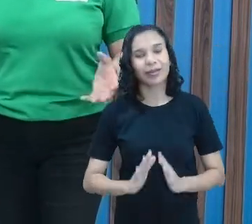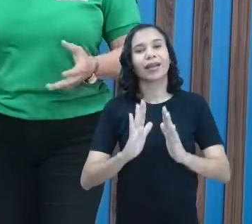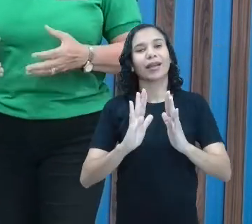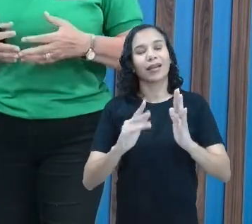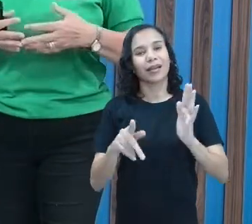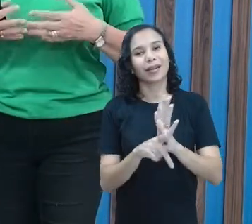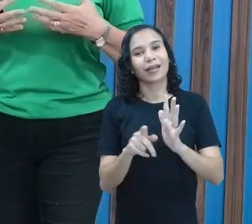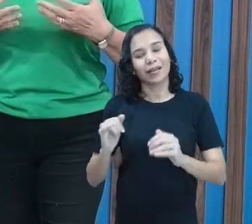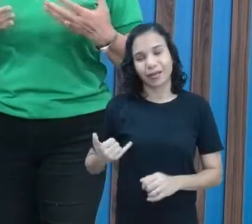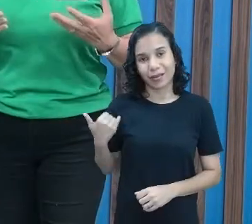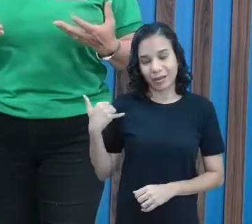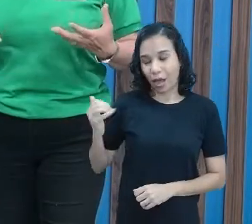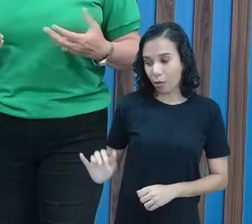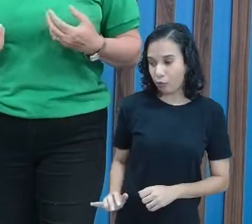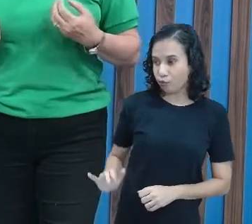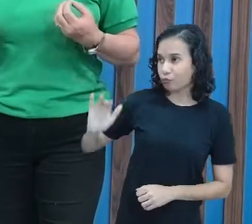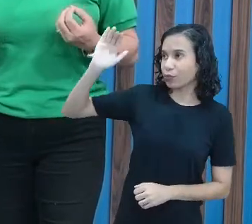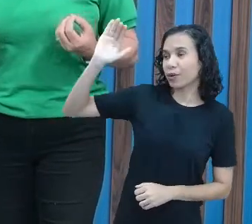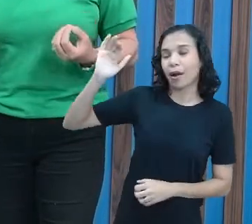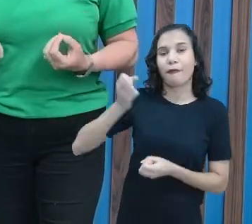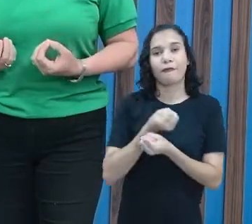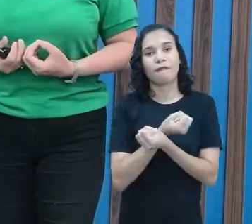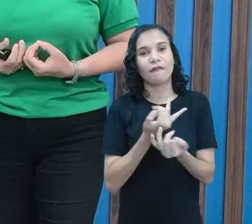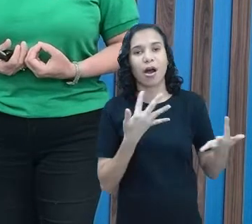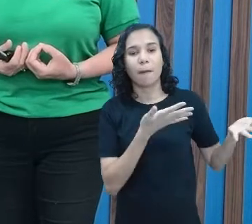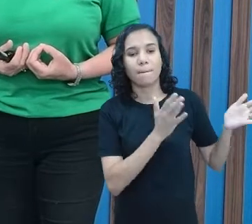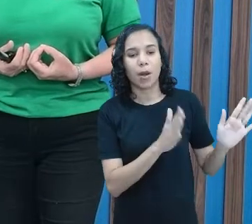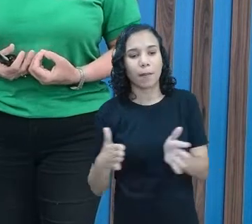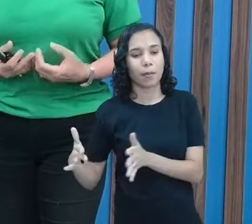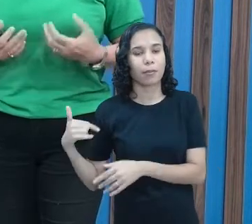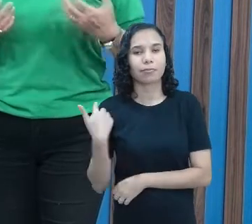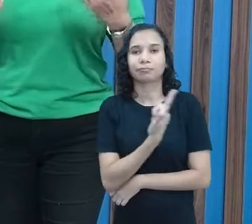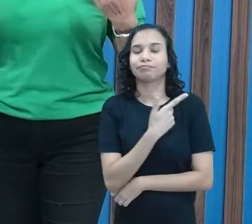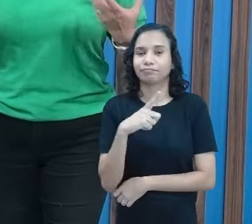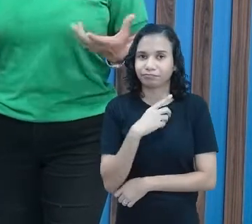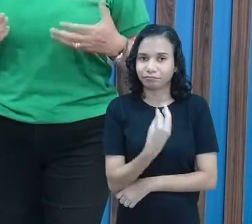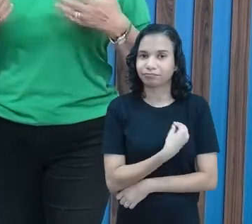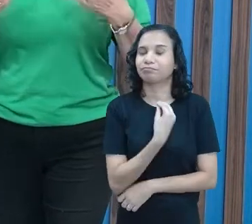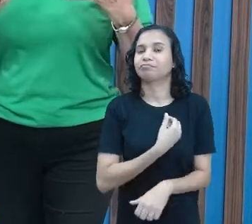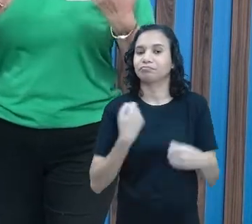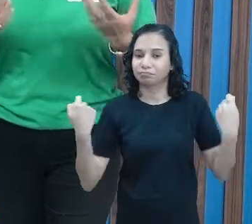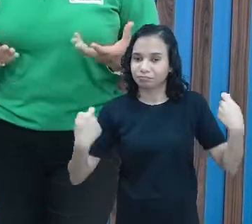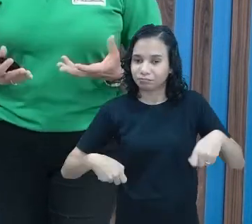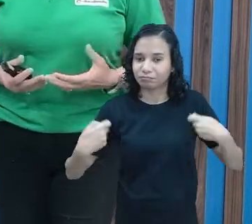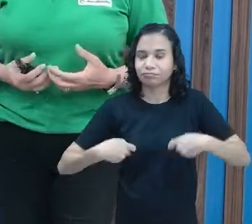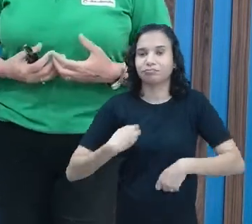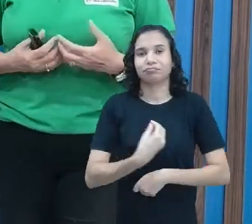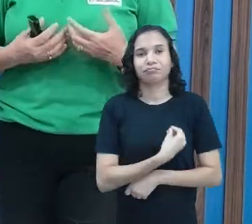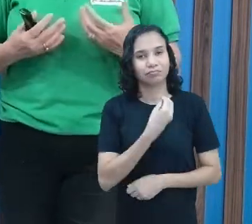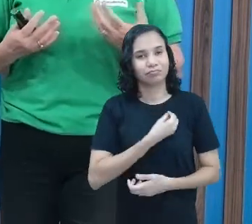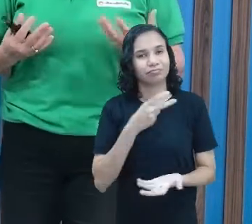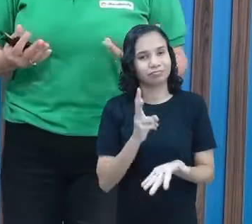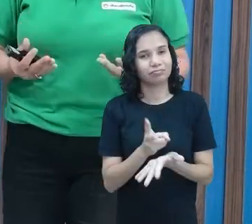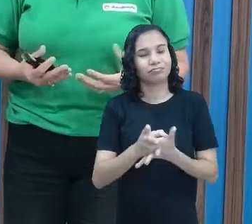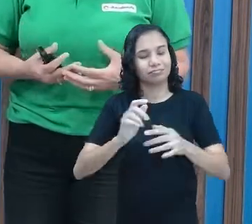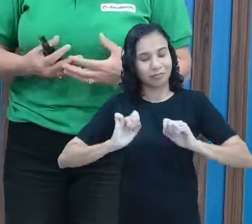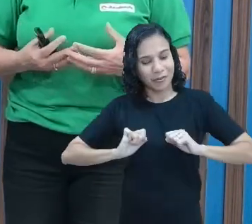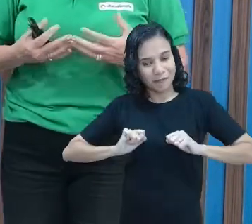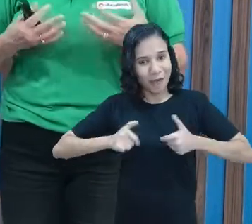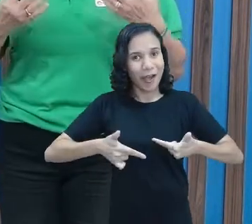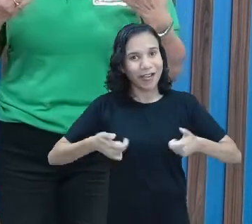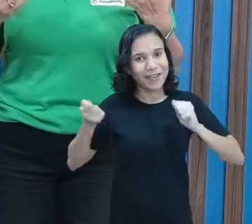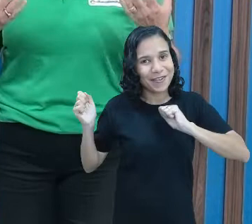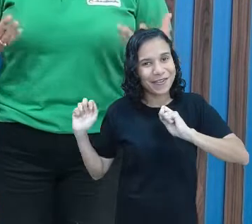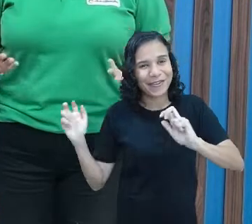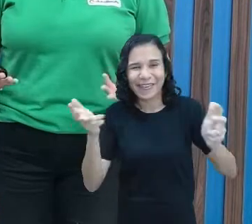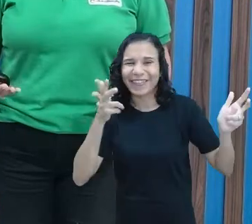são inúmeras fases pelas quais nós passamos e nós devemos vivenciar com bastante intensidade,